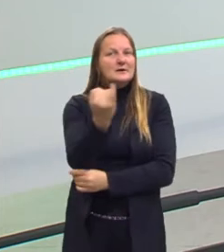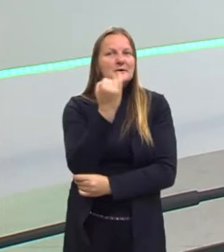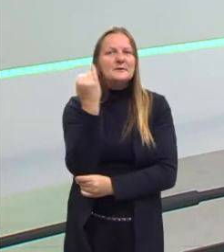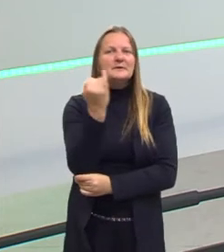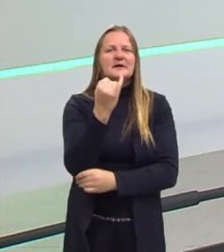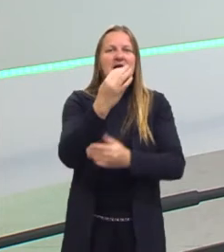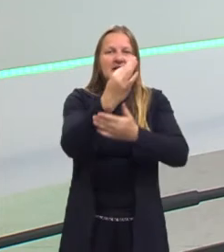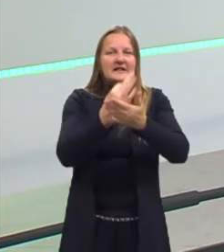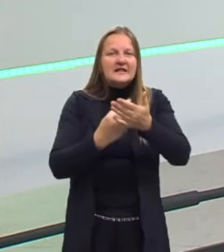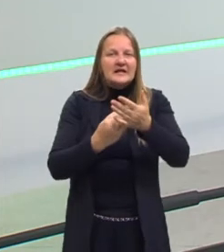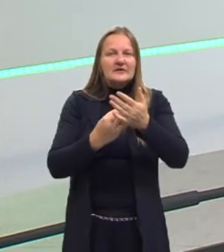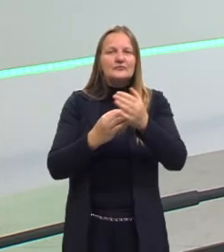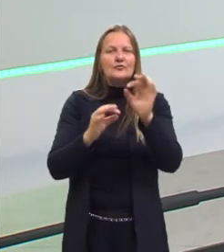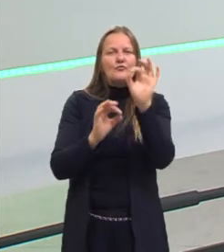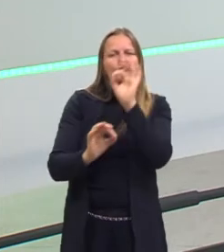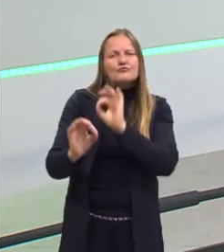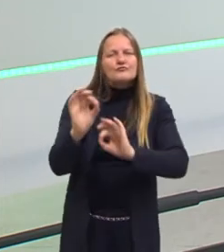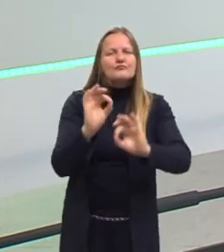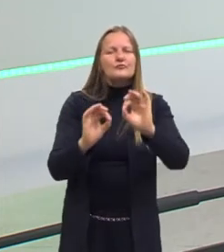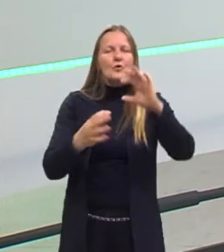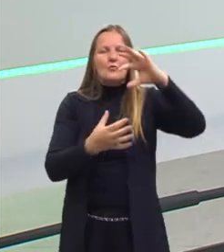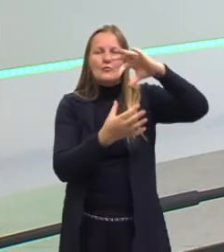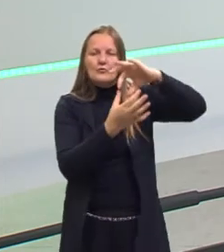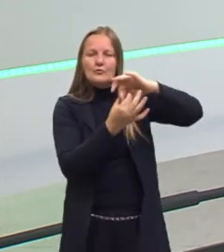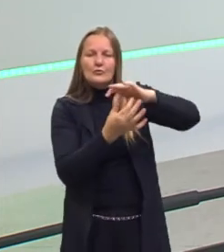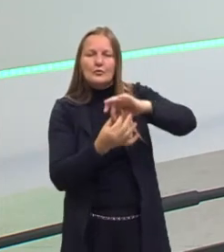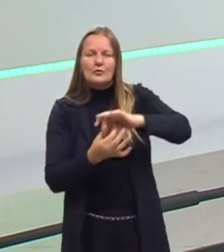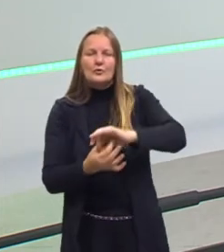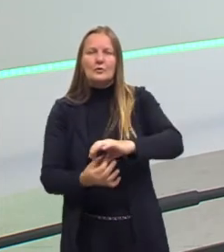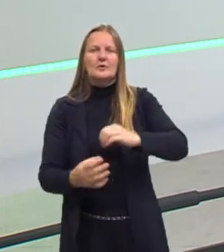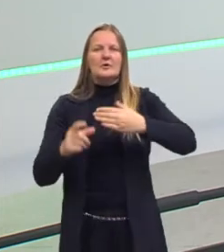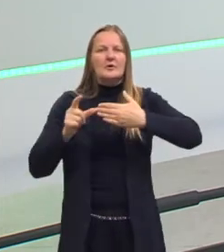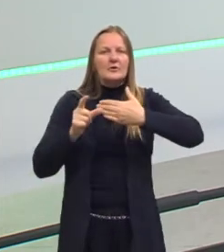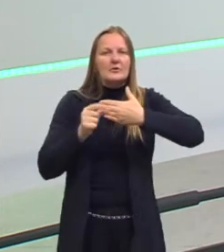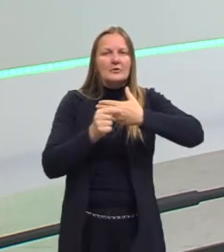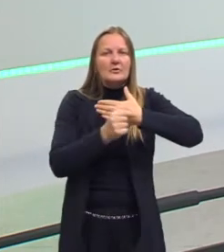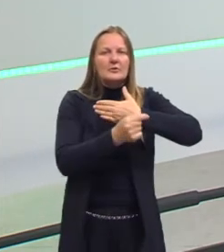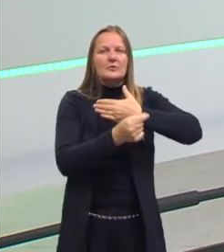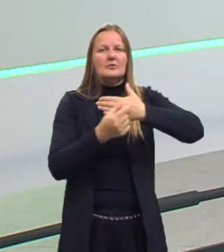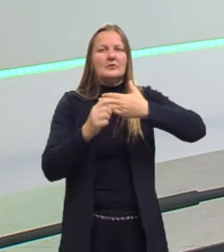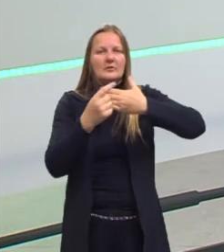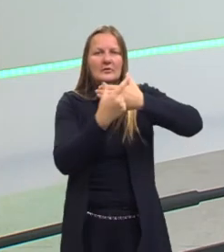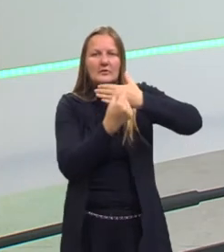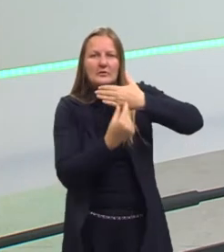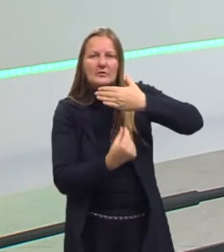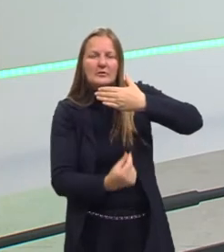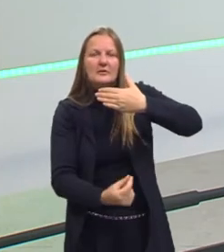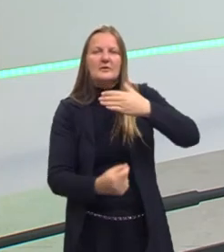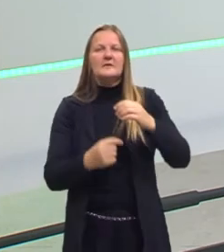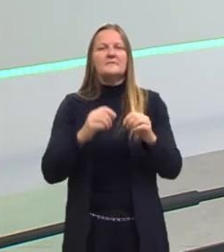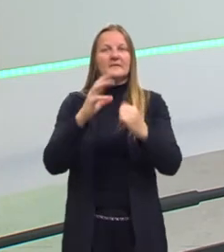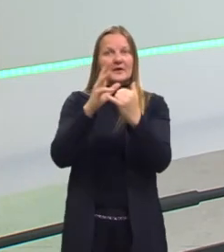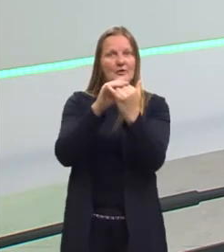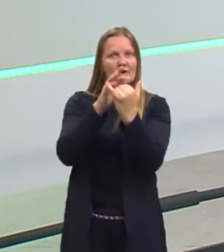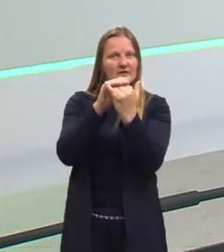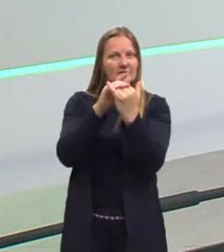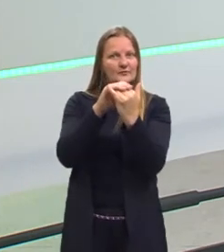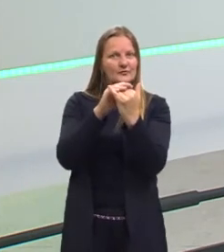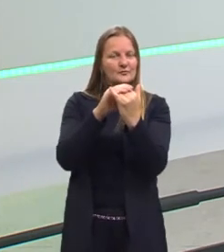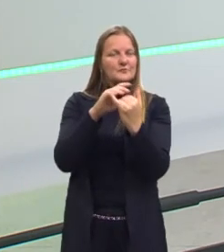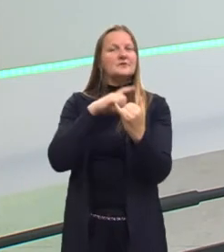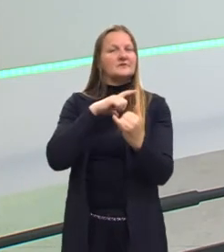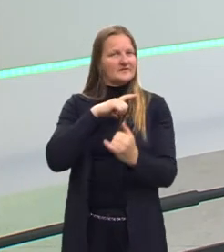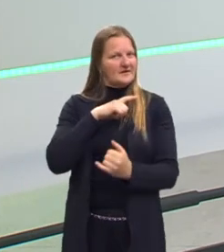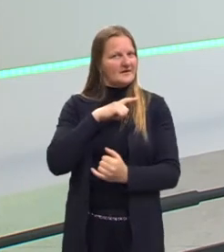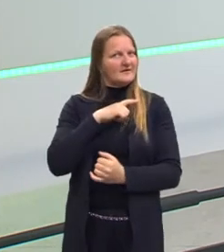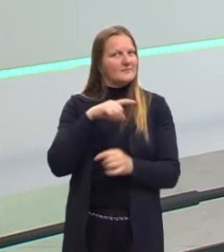desse texto estar amarrado e o que significa estar amarrado e se tu perdeu essa aula vai lá no canal do YouTube que tem essa aula